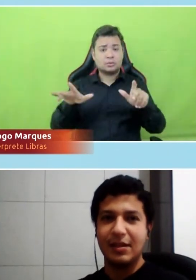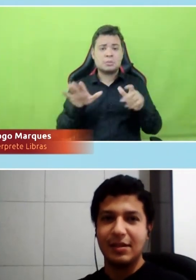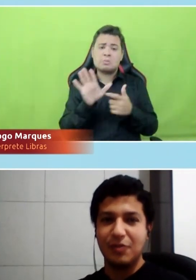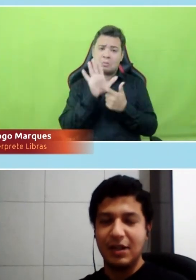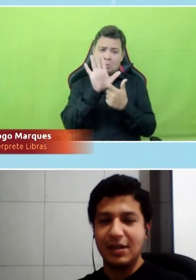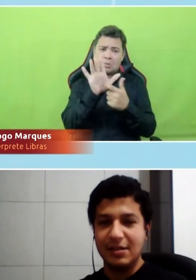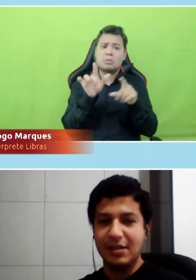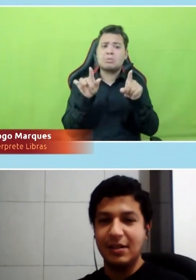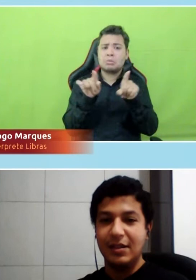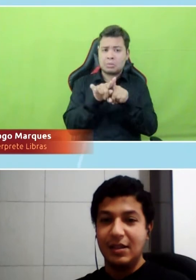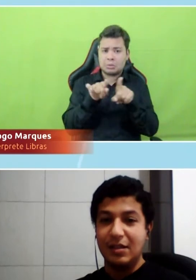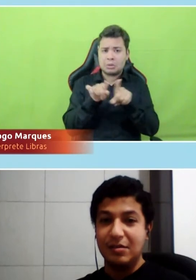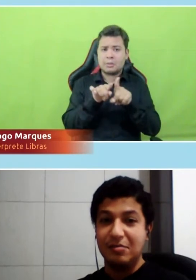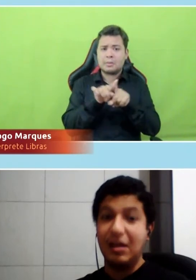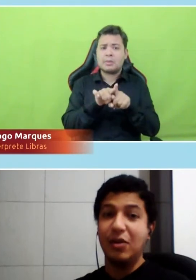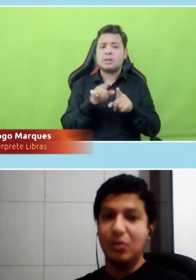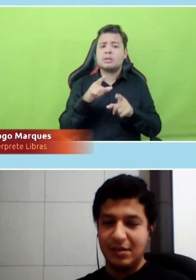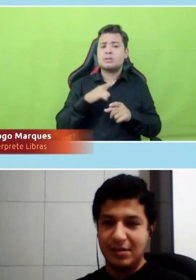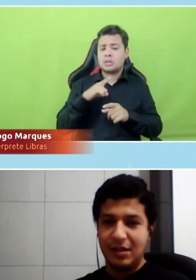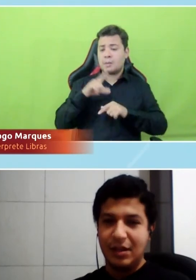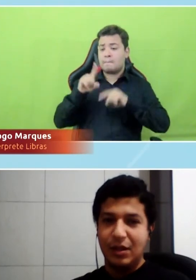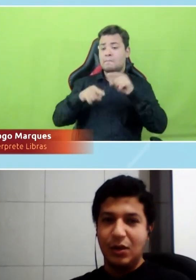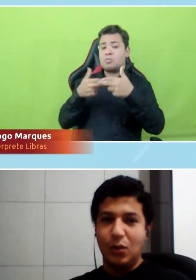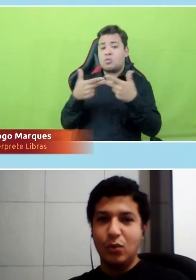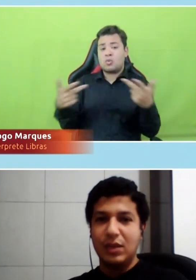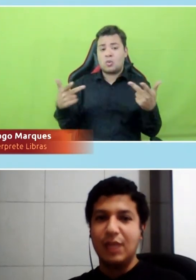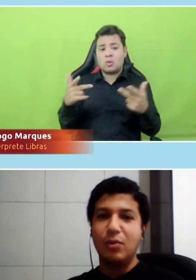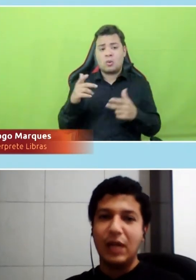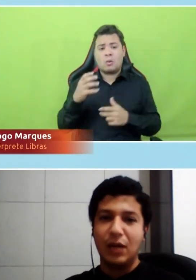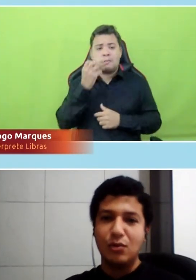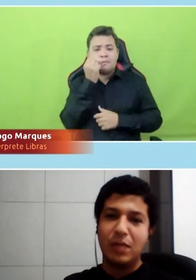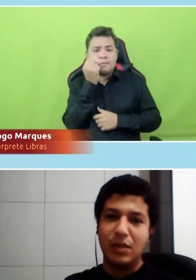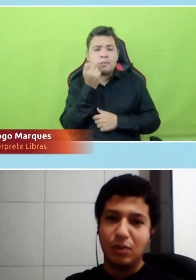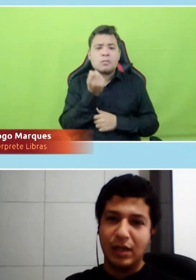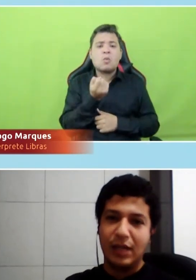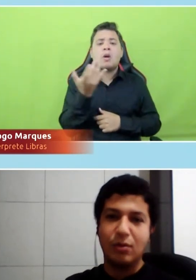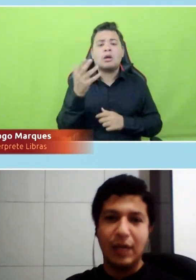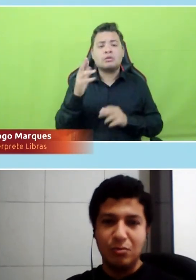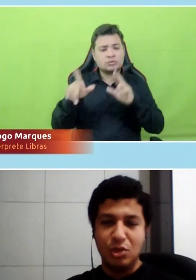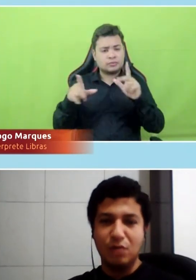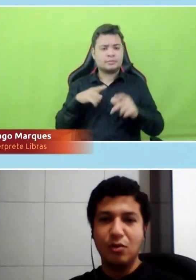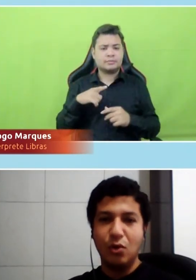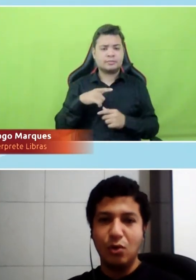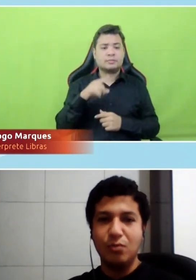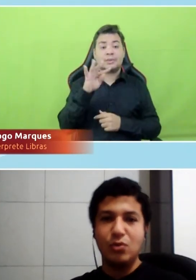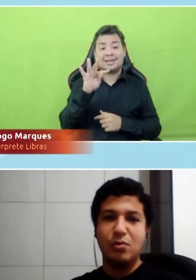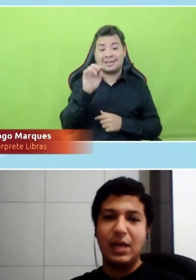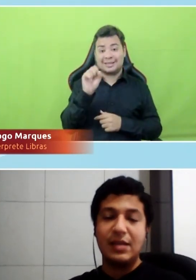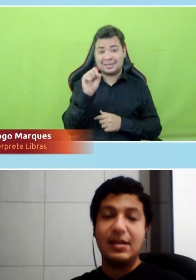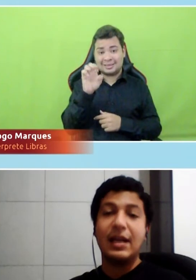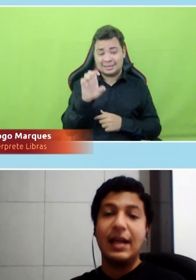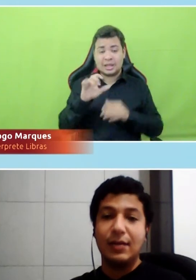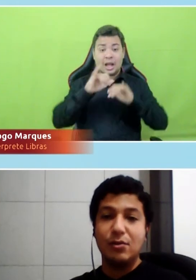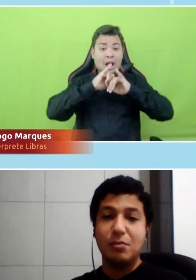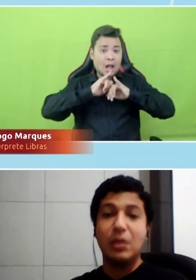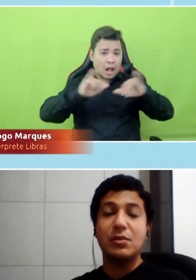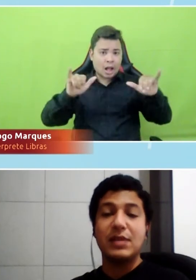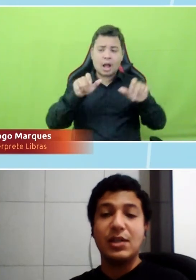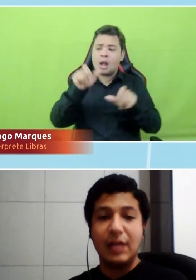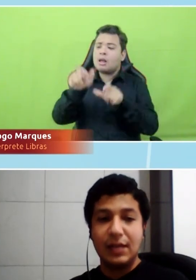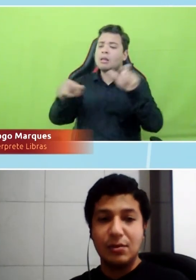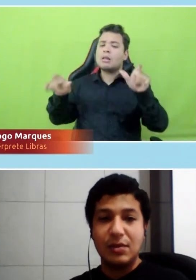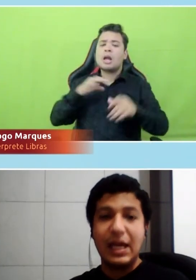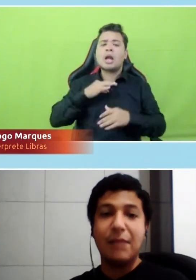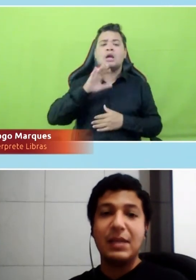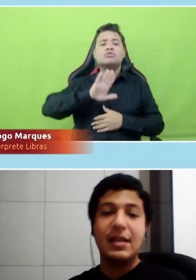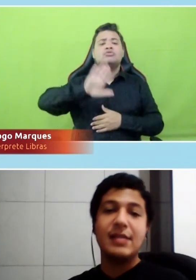certa diferença em valores. O Tribunal Superior Eleitoral divulgou os bens declarados pelos